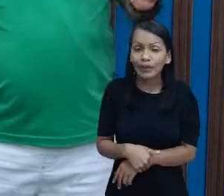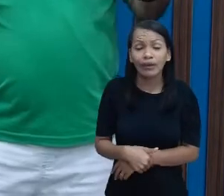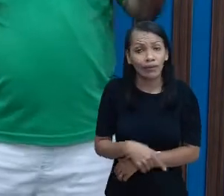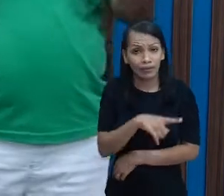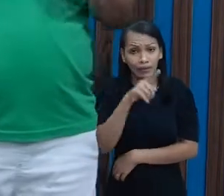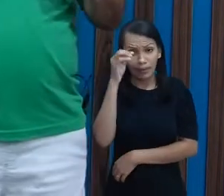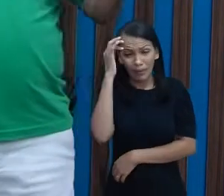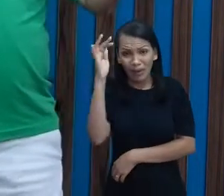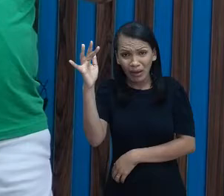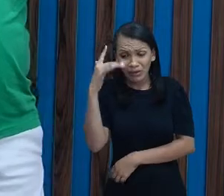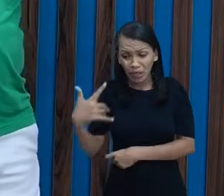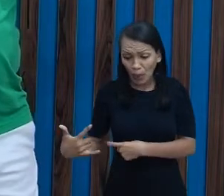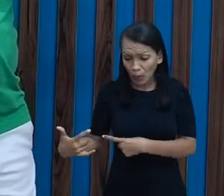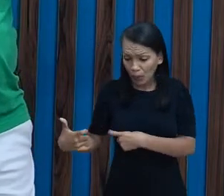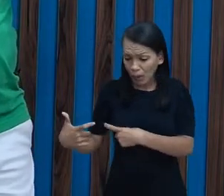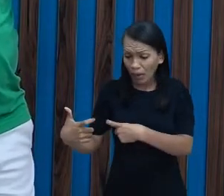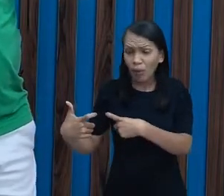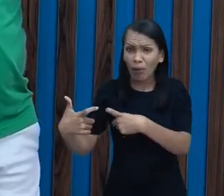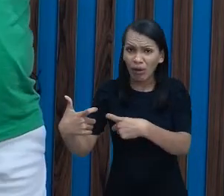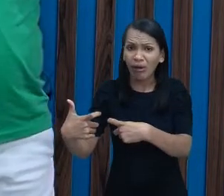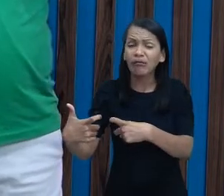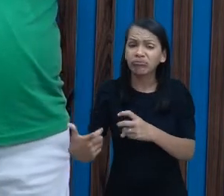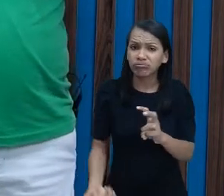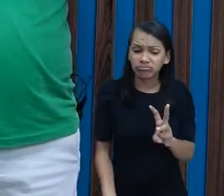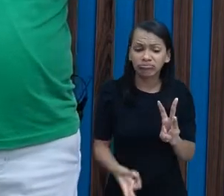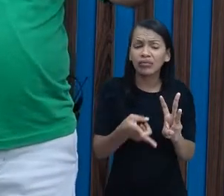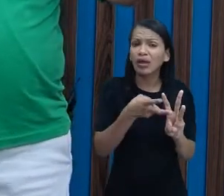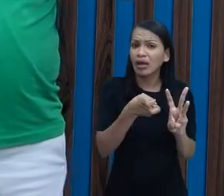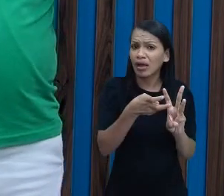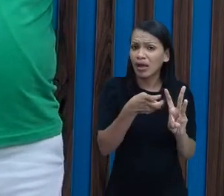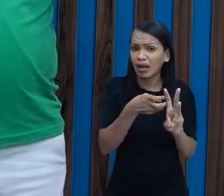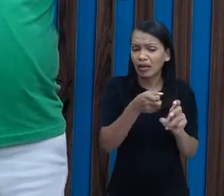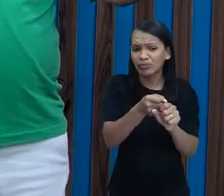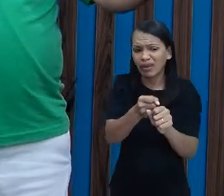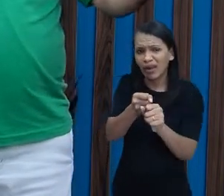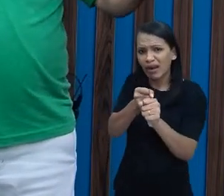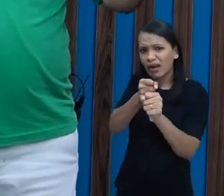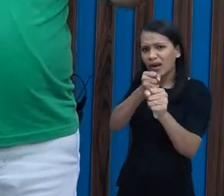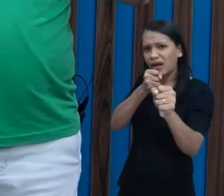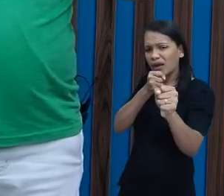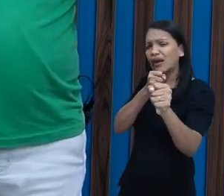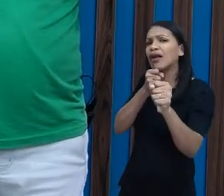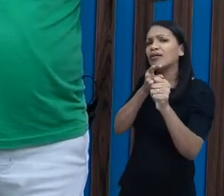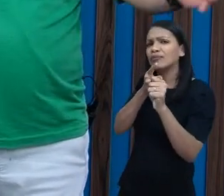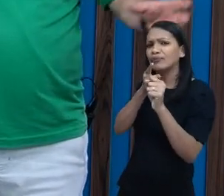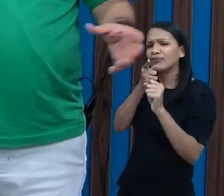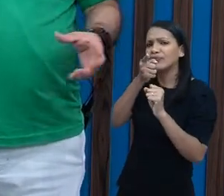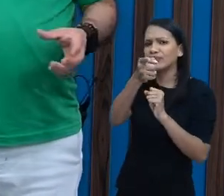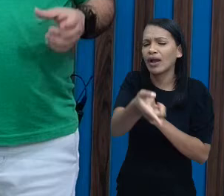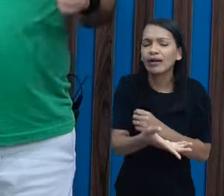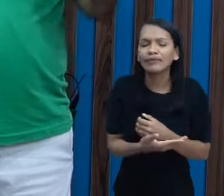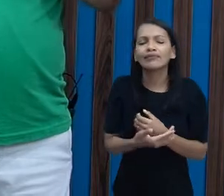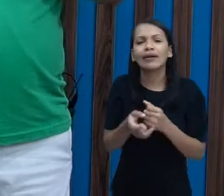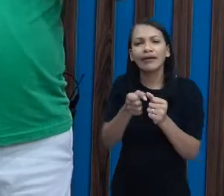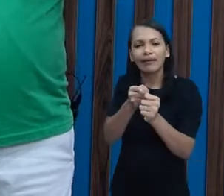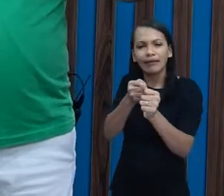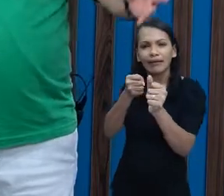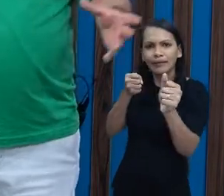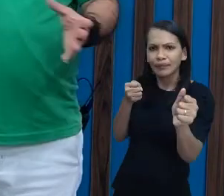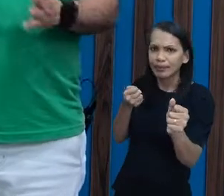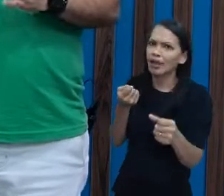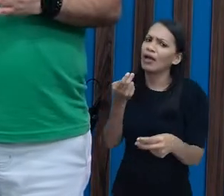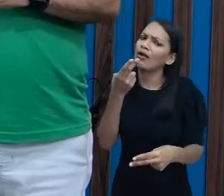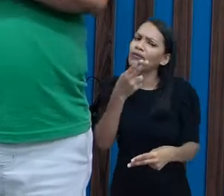guerra entre indígenas armados, né, com arco, flecha, né, tacape,